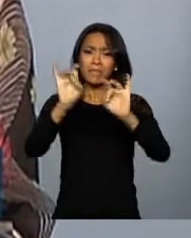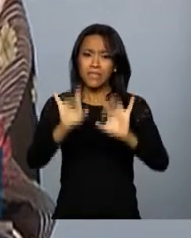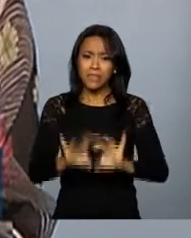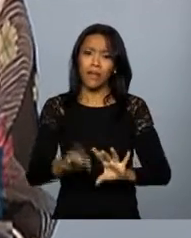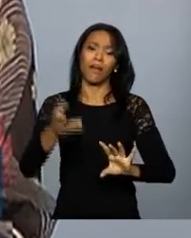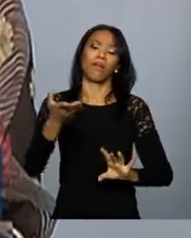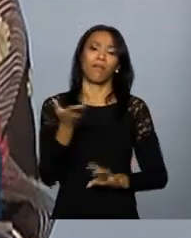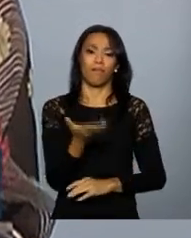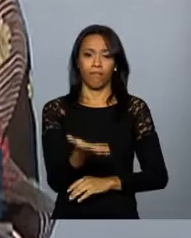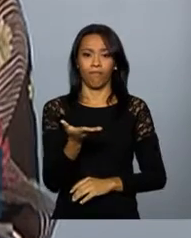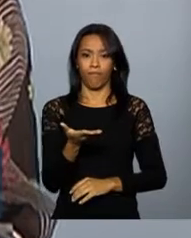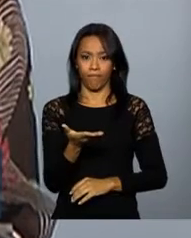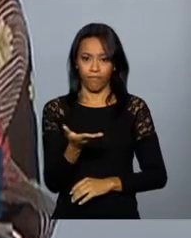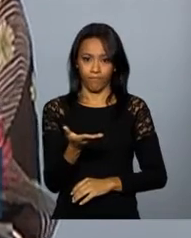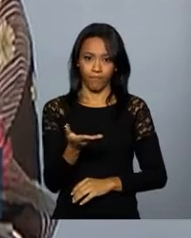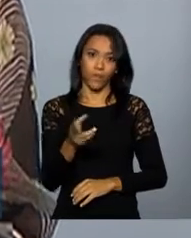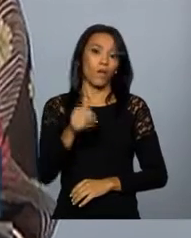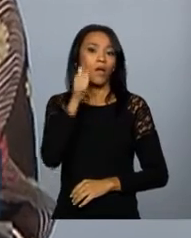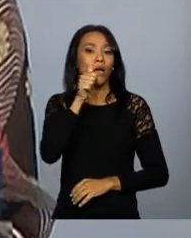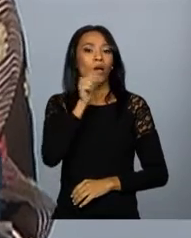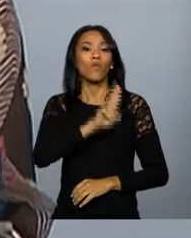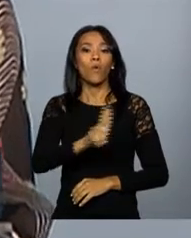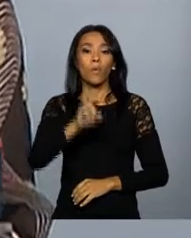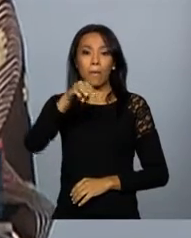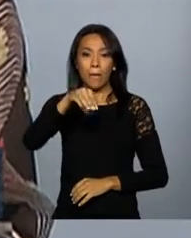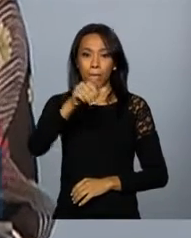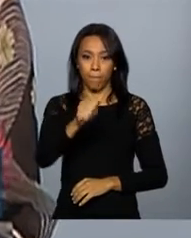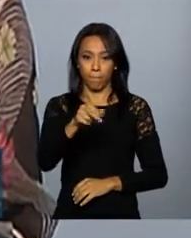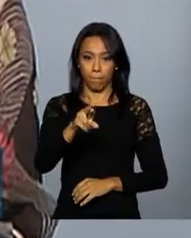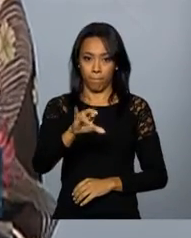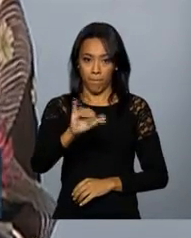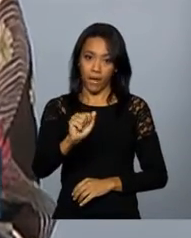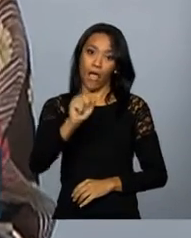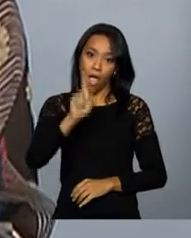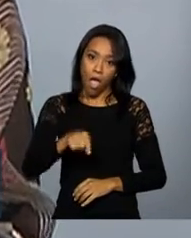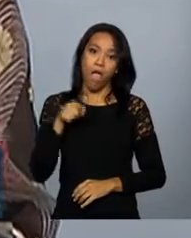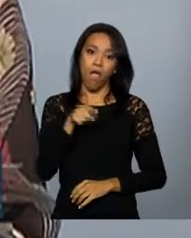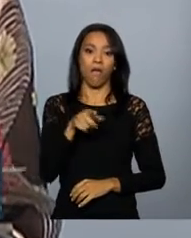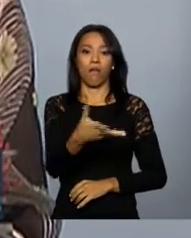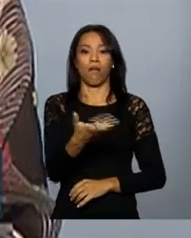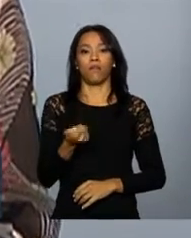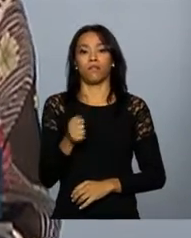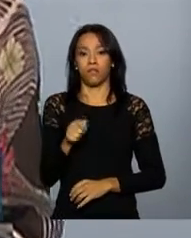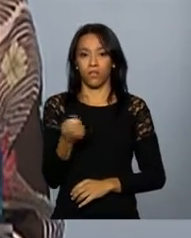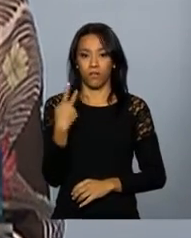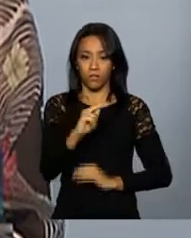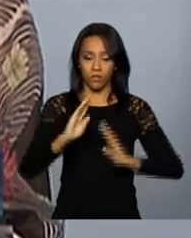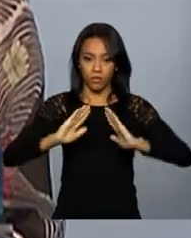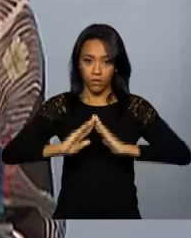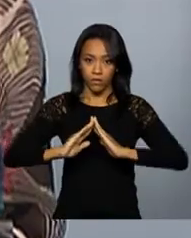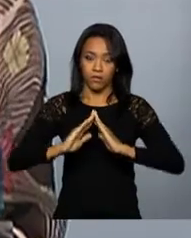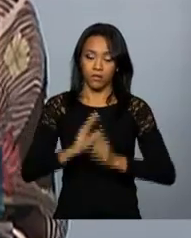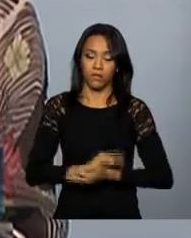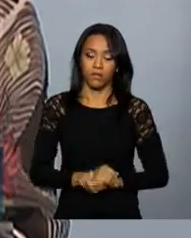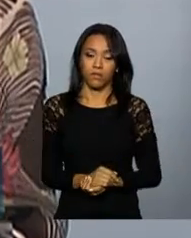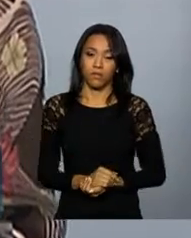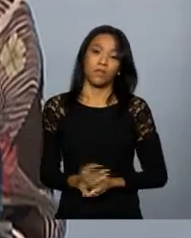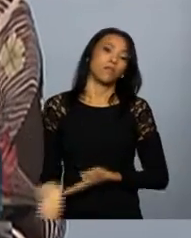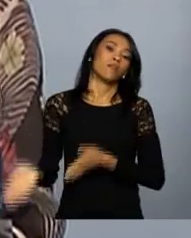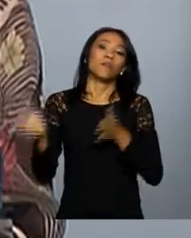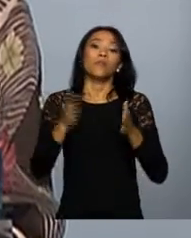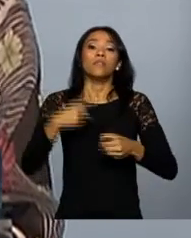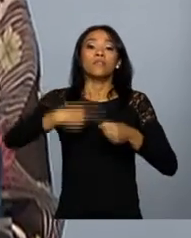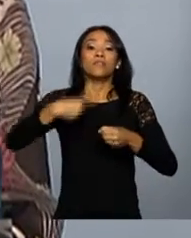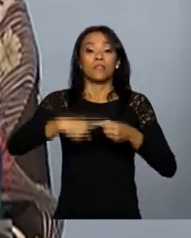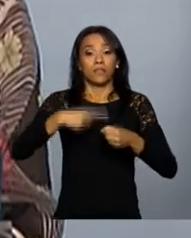à Maria Aparecida da Silva, que recebeu a chave da sua casa. Em Calcaia,